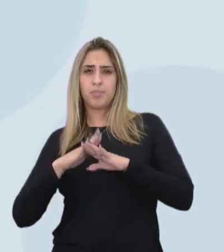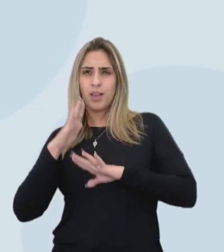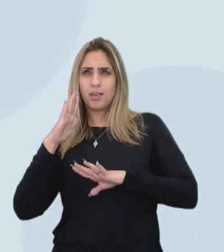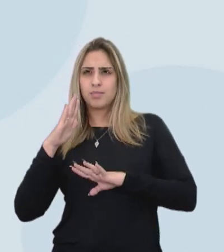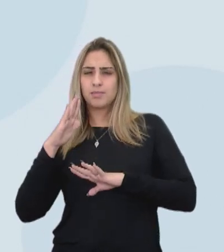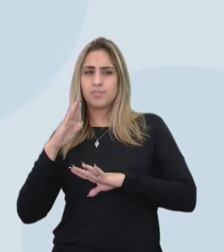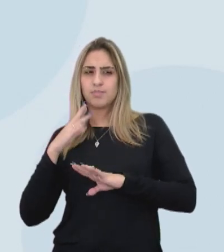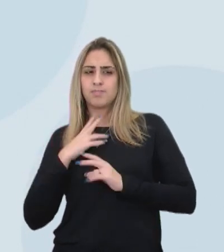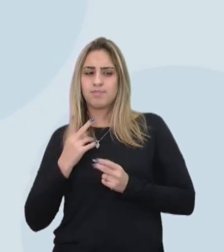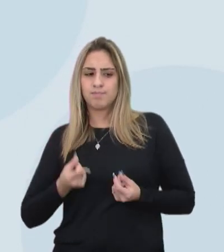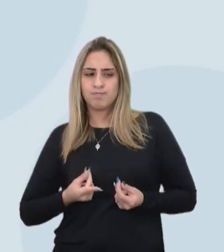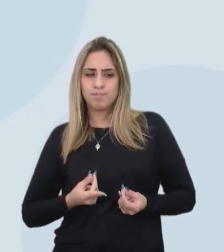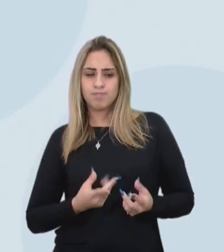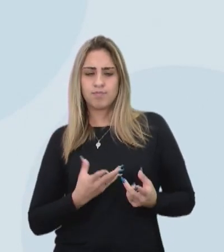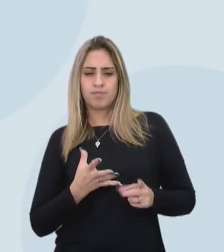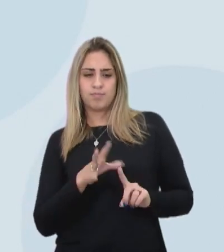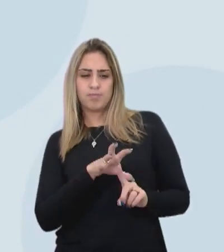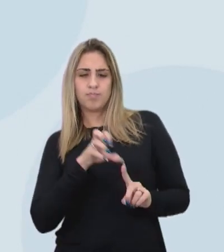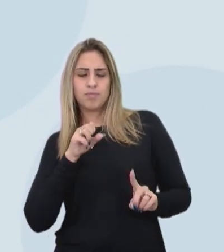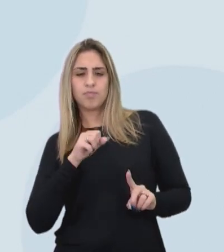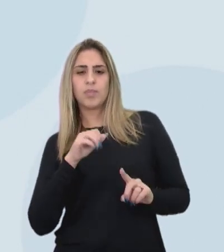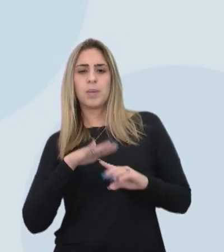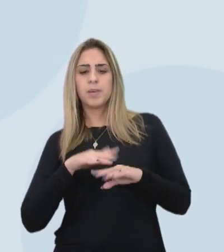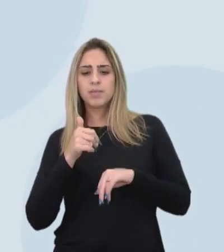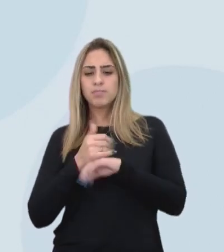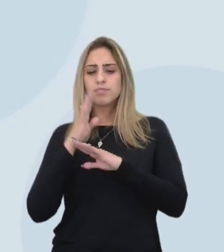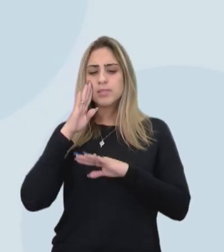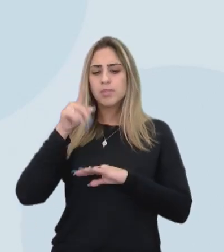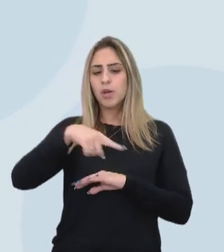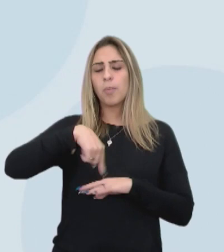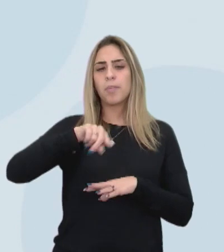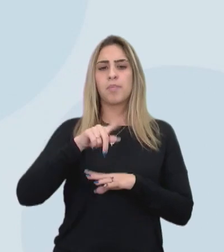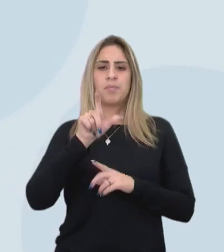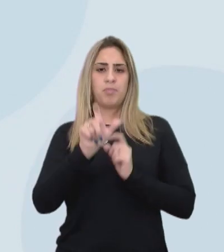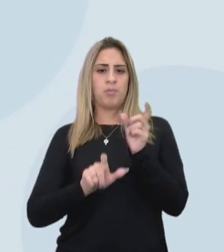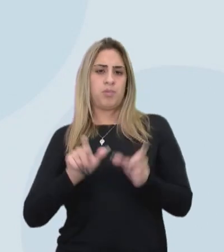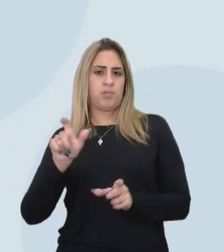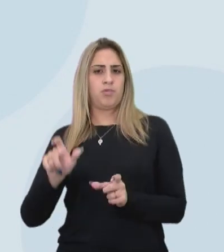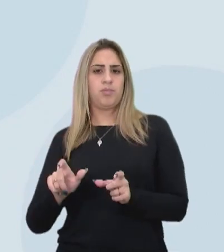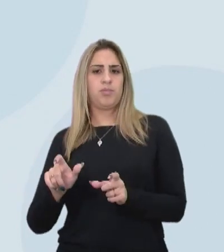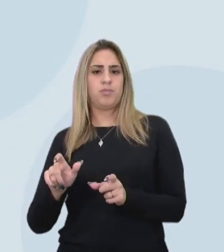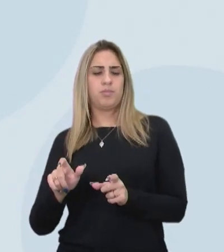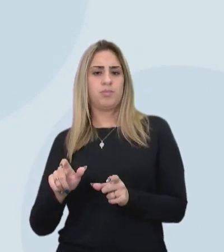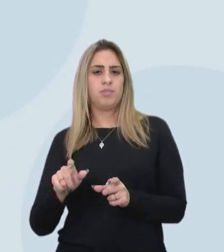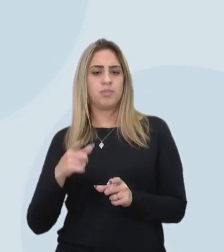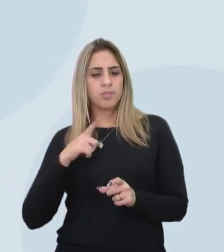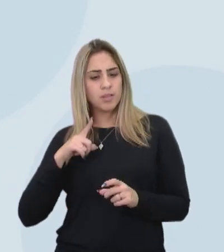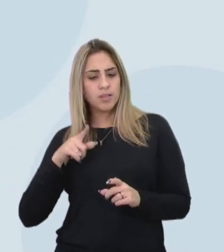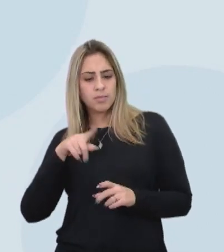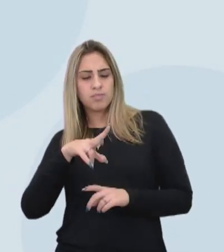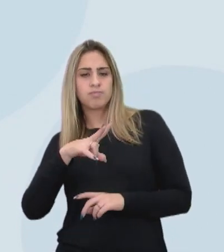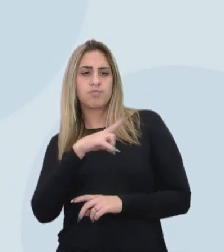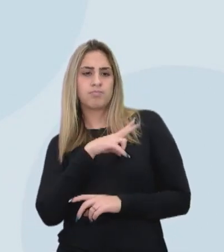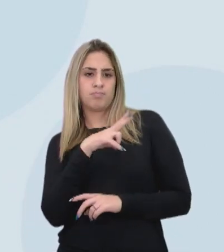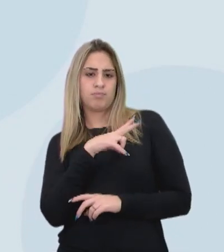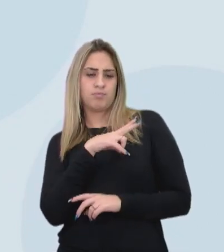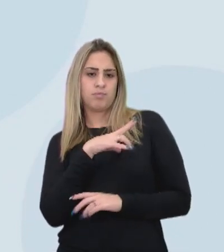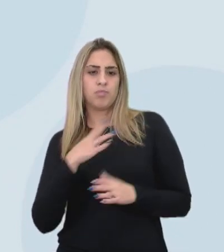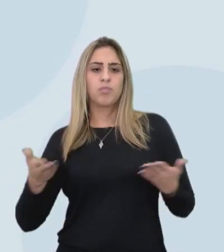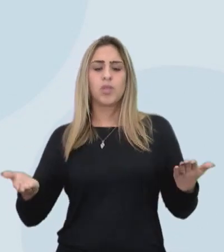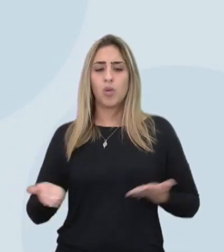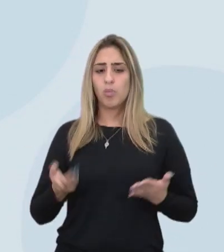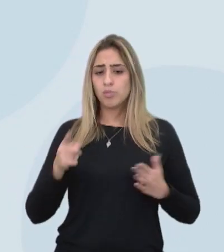intensidade, principalmente nos olhos do seu público. Carreiras do audiovisual têm essa particularidade.